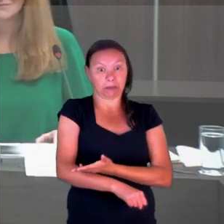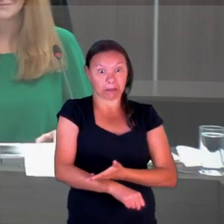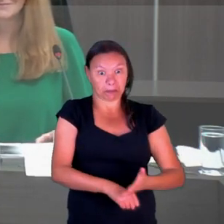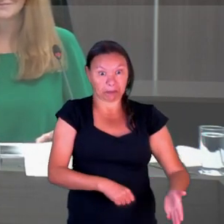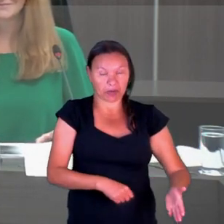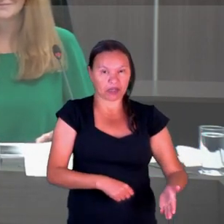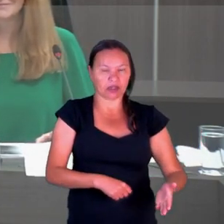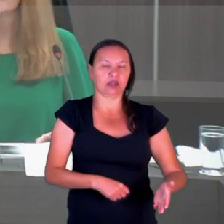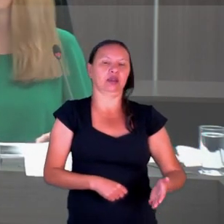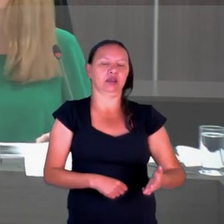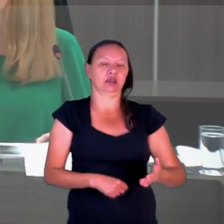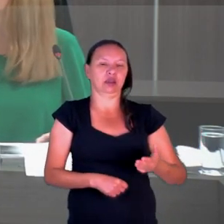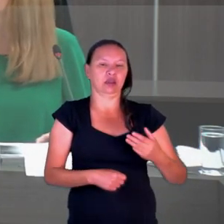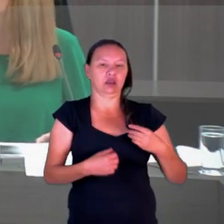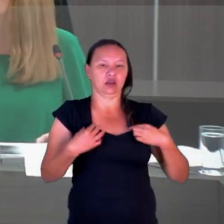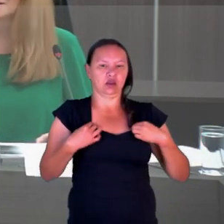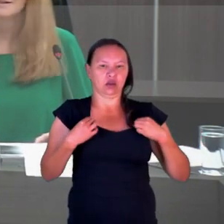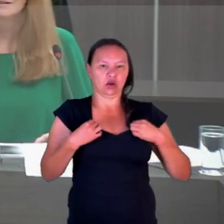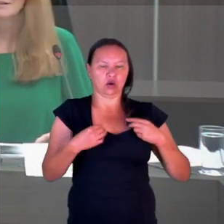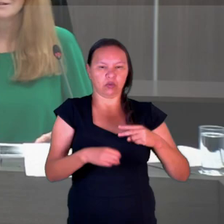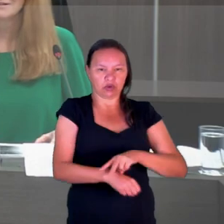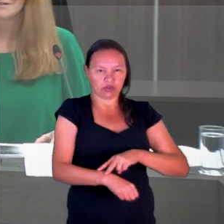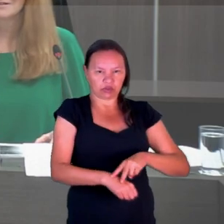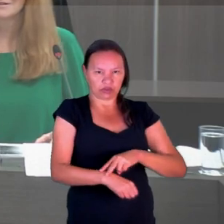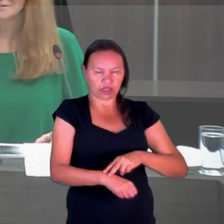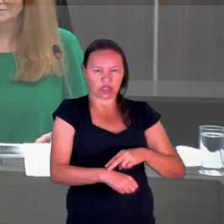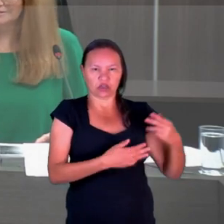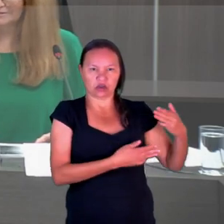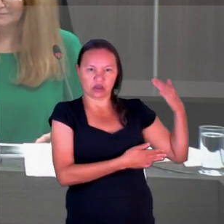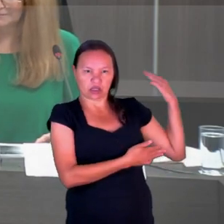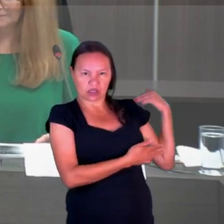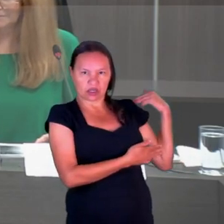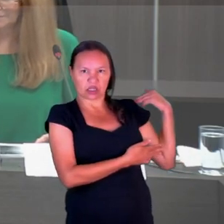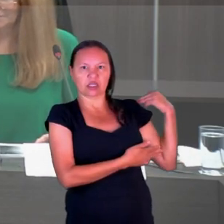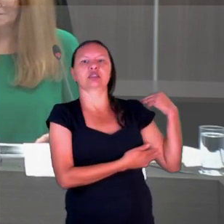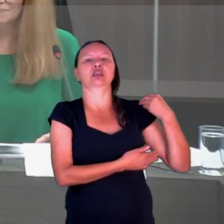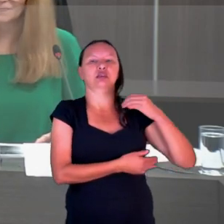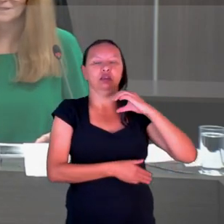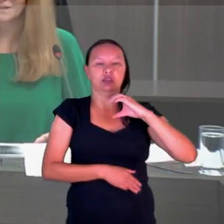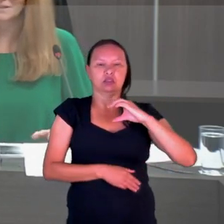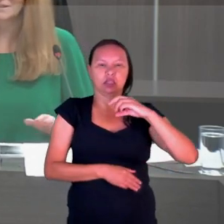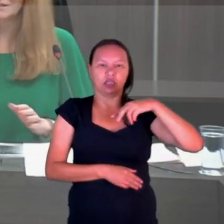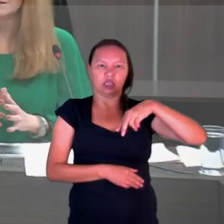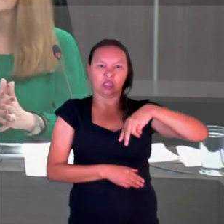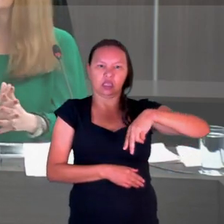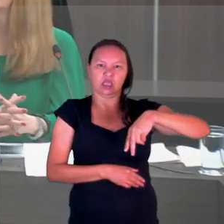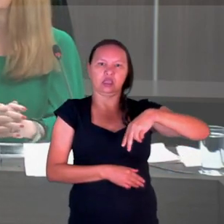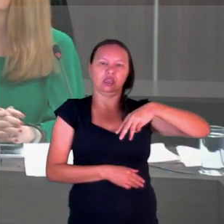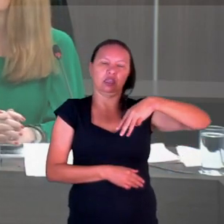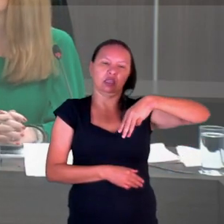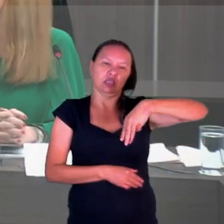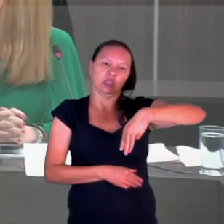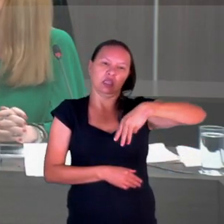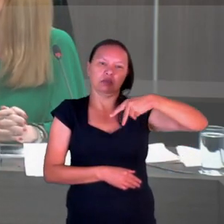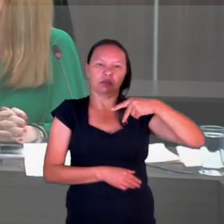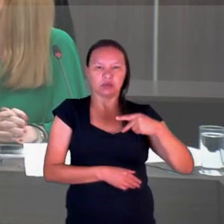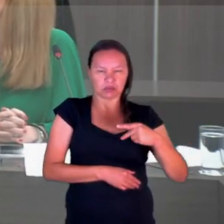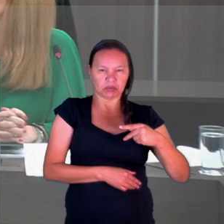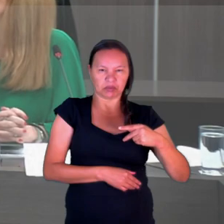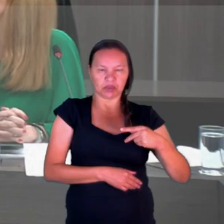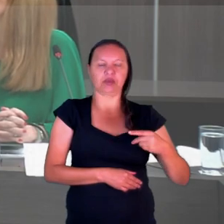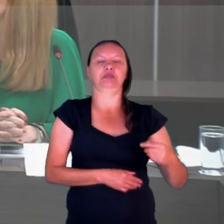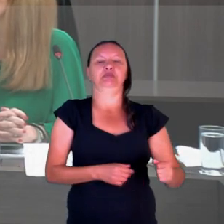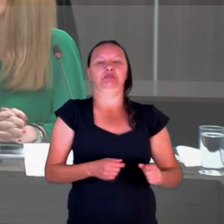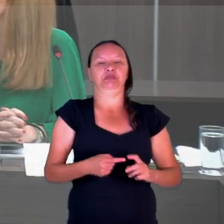pretos e atrás de mim tem o emblema do cnmp eh quebrando um pouco a formalidade dos